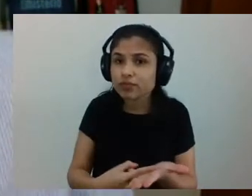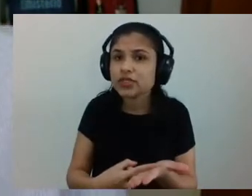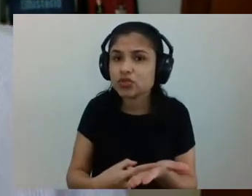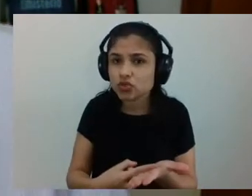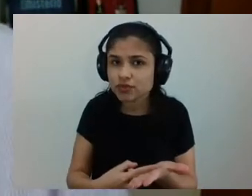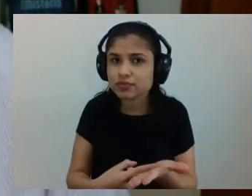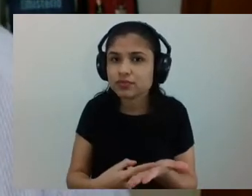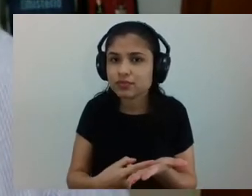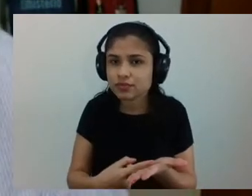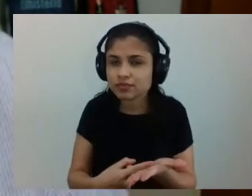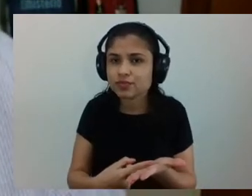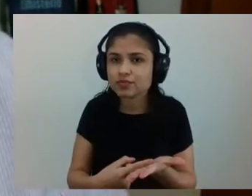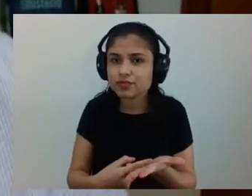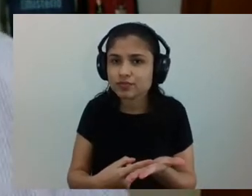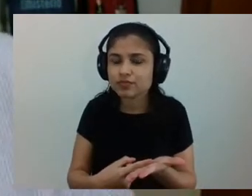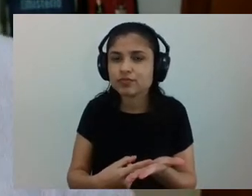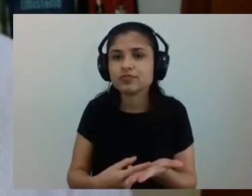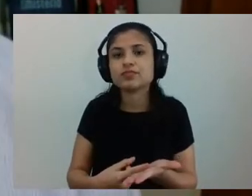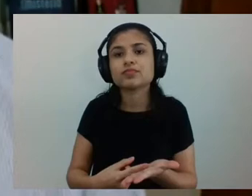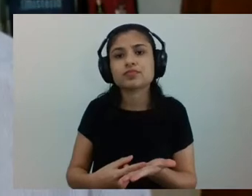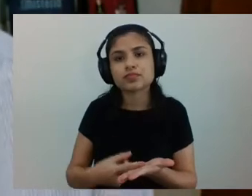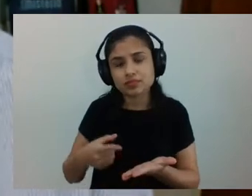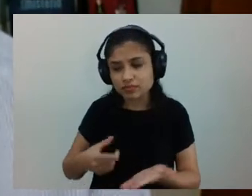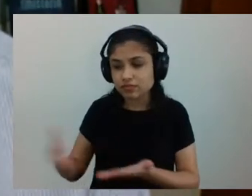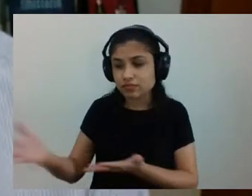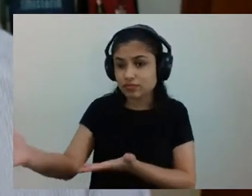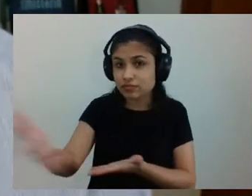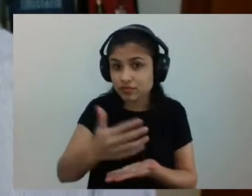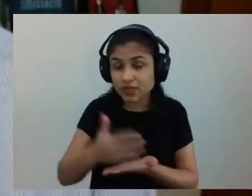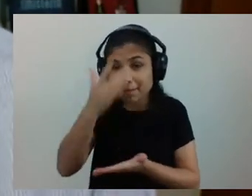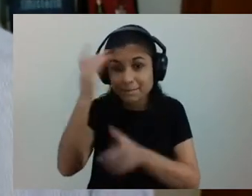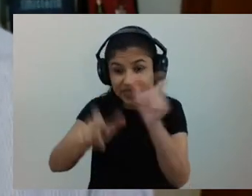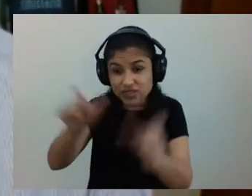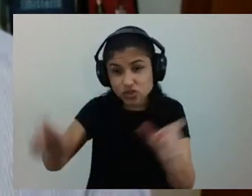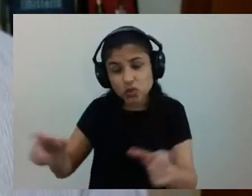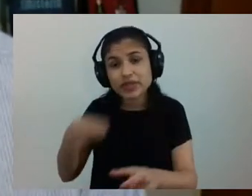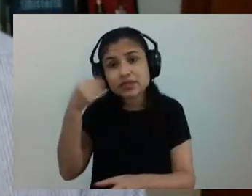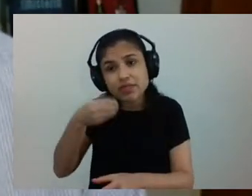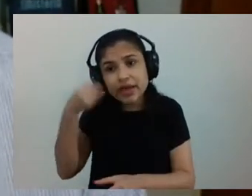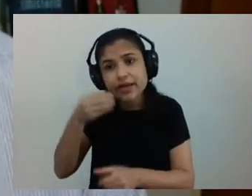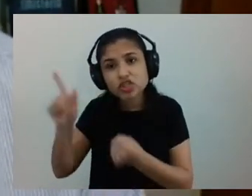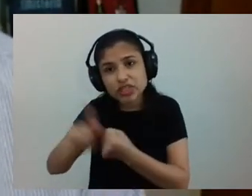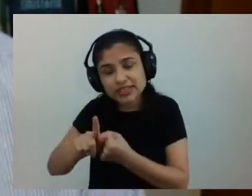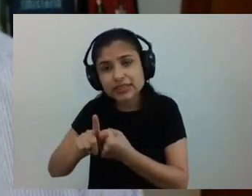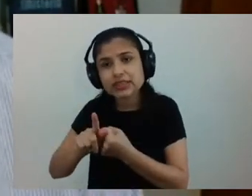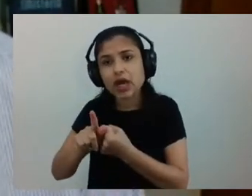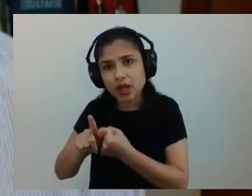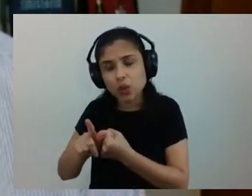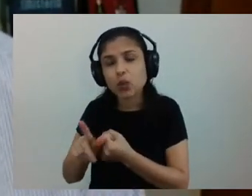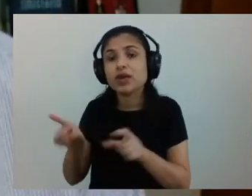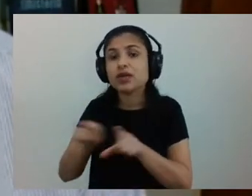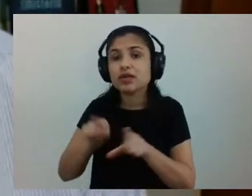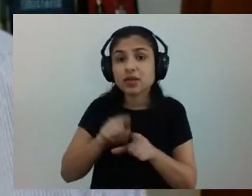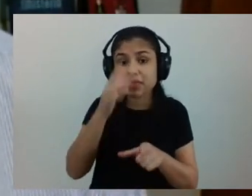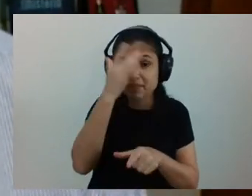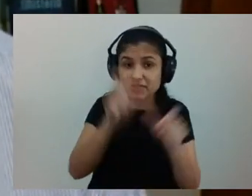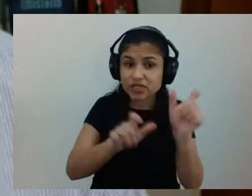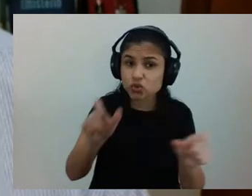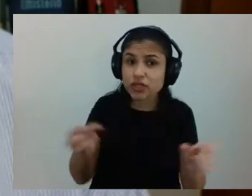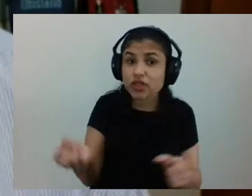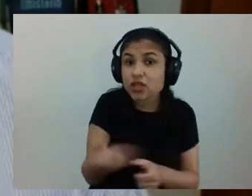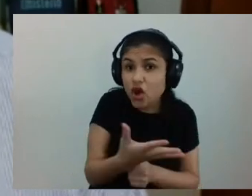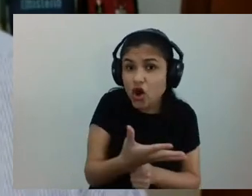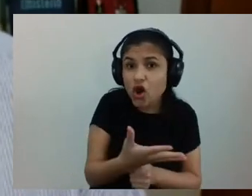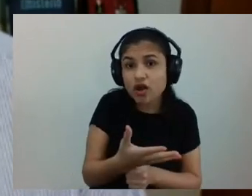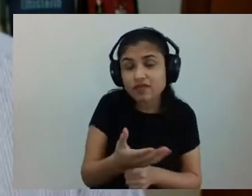Nós trazemos pessoas que têm experiência de gestão, mas também trazemos muitas pessoas novas para ajudar